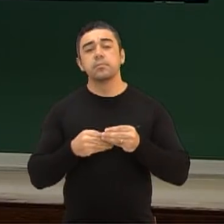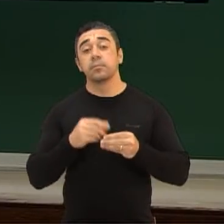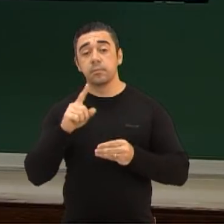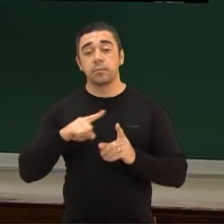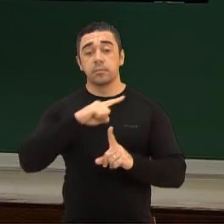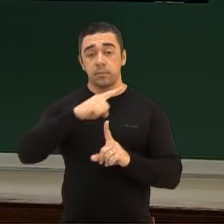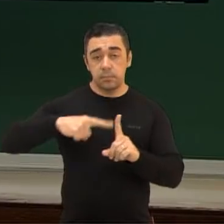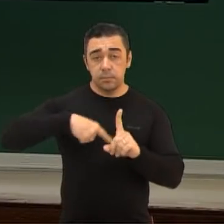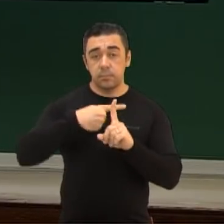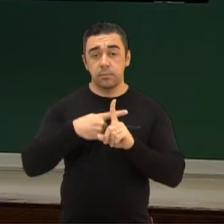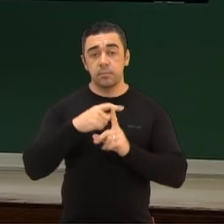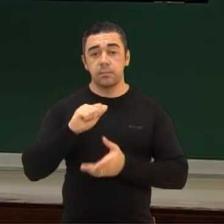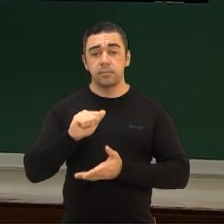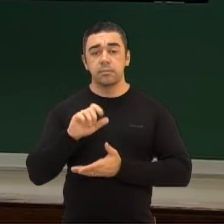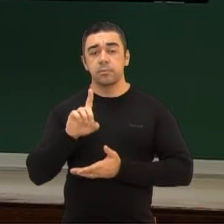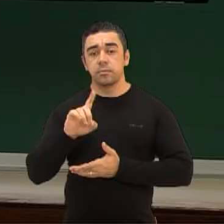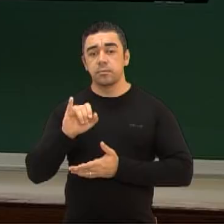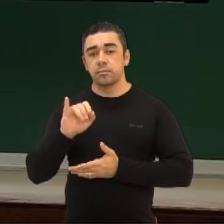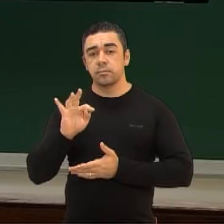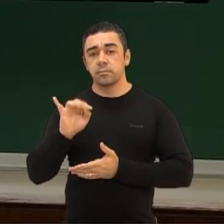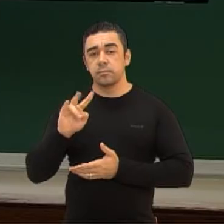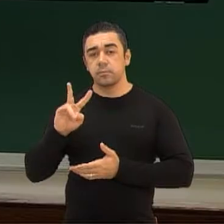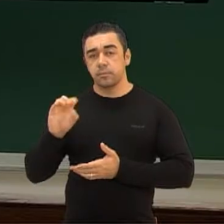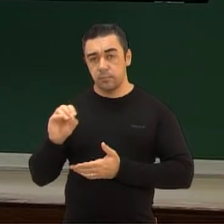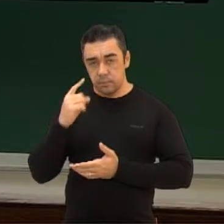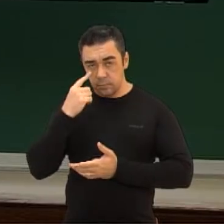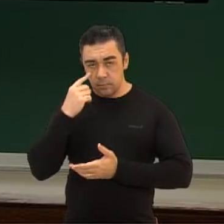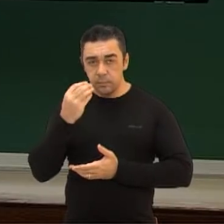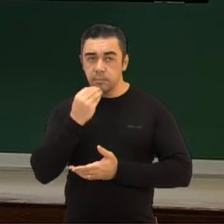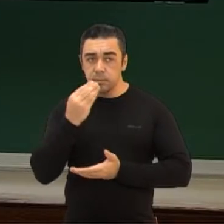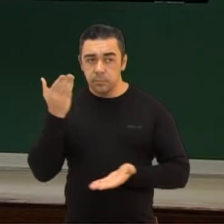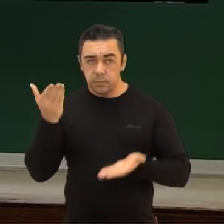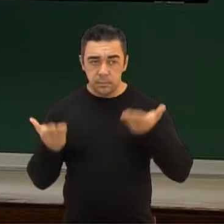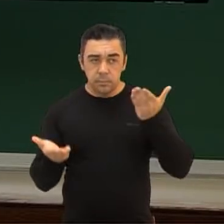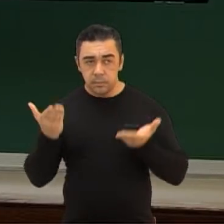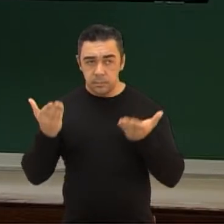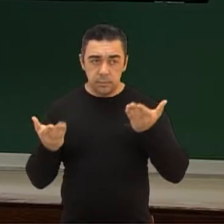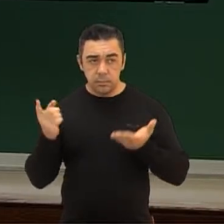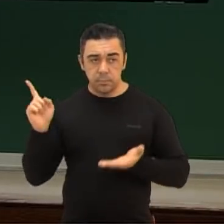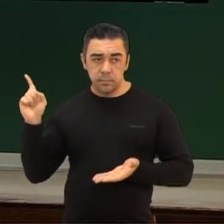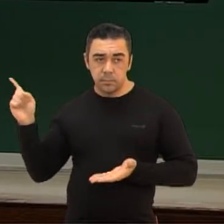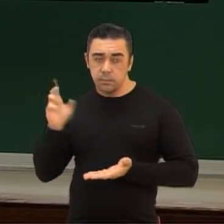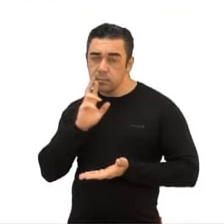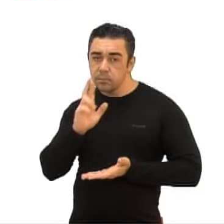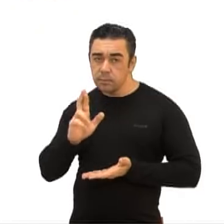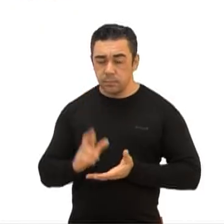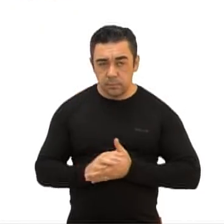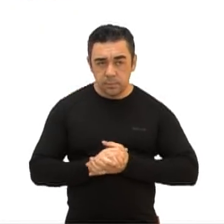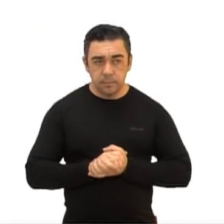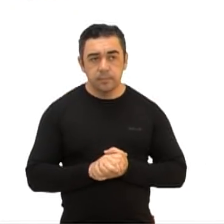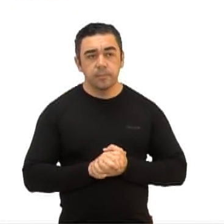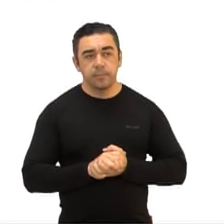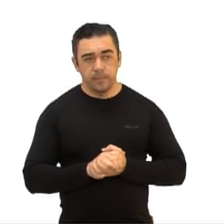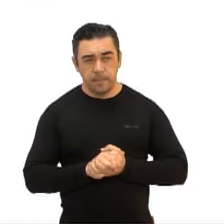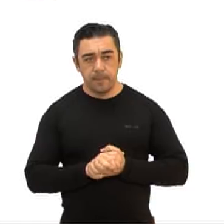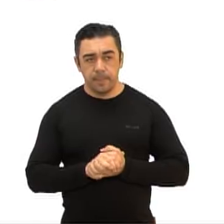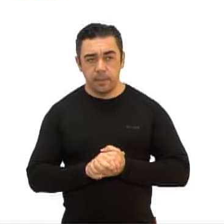nossas equaçõezinhas lá. Vamos equilibrar a nossa balança para resolver esse exercício.